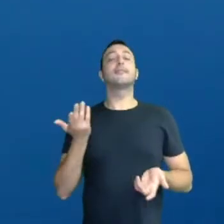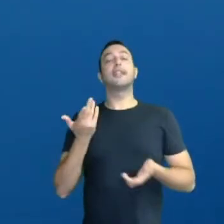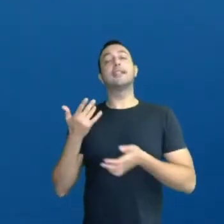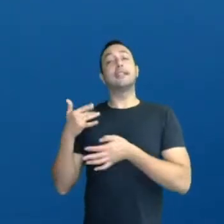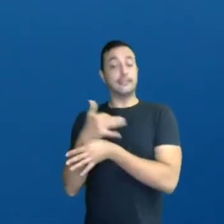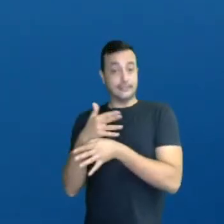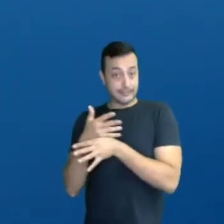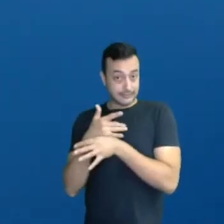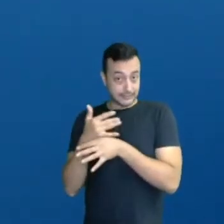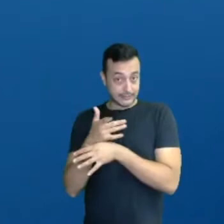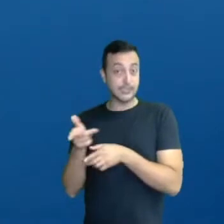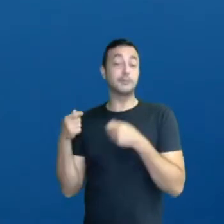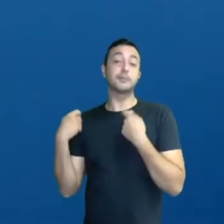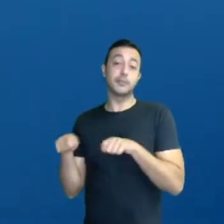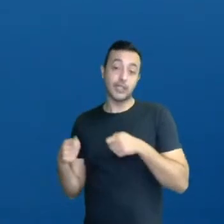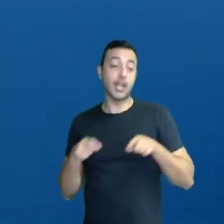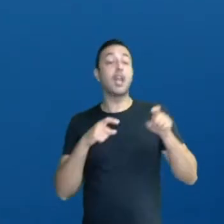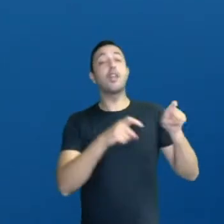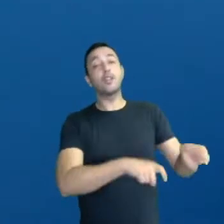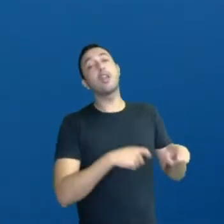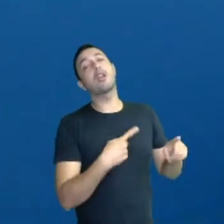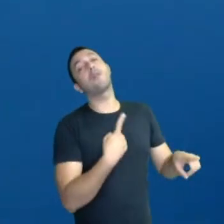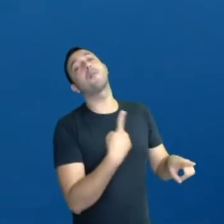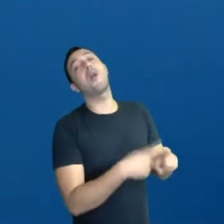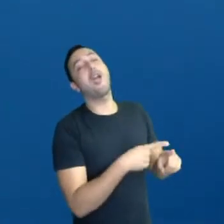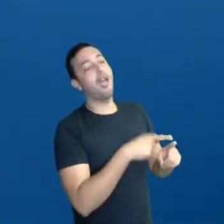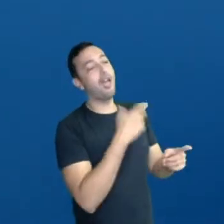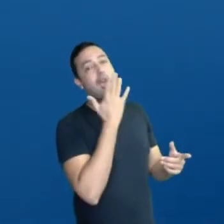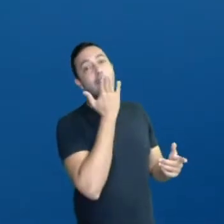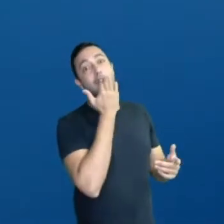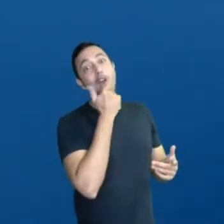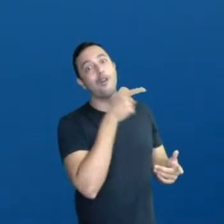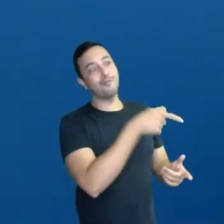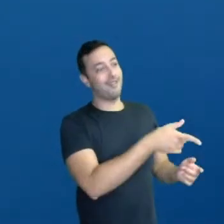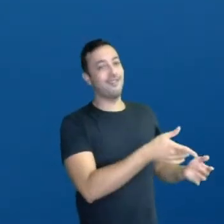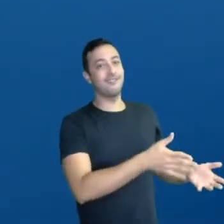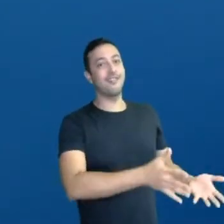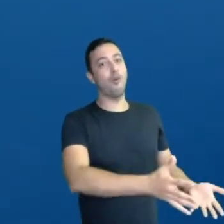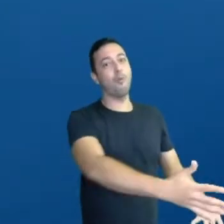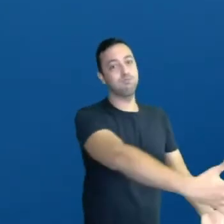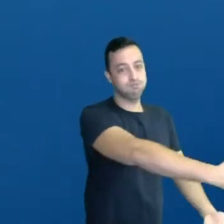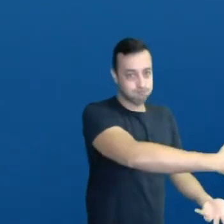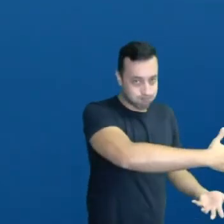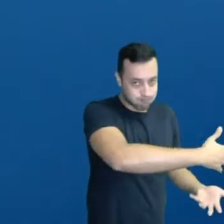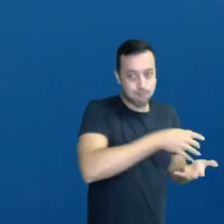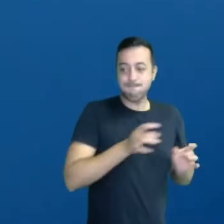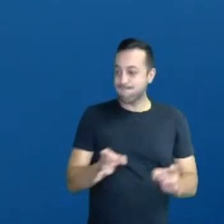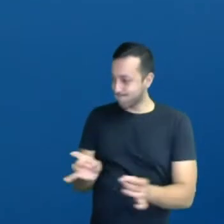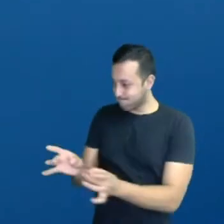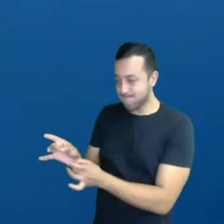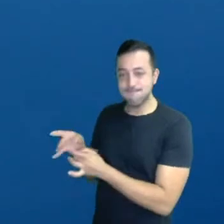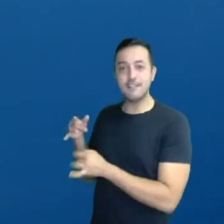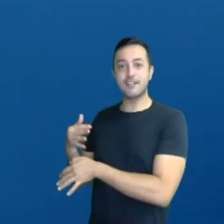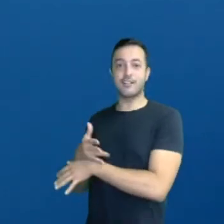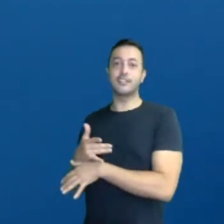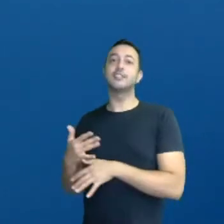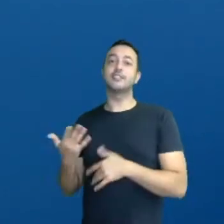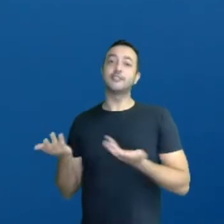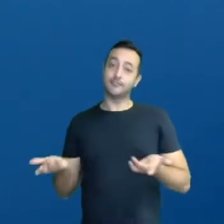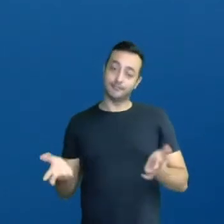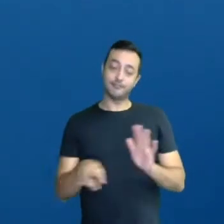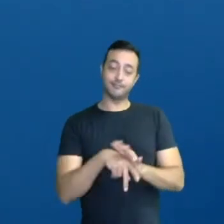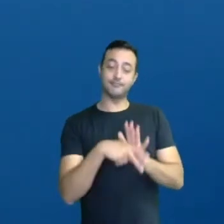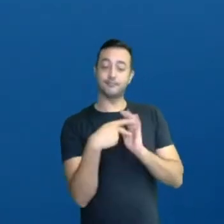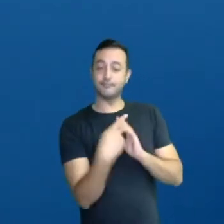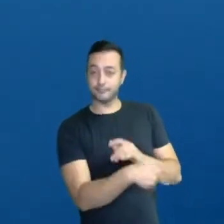urbana também depende da zona rural, porque ele produz alimentos para a zona urbana, tá? Então, a matéria-prima vem de